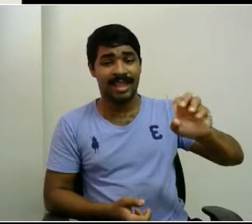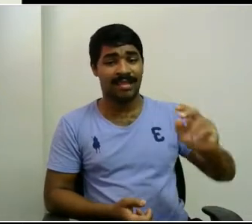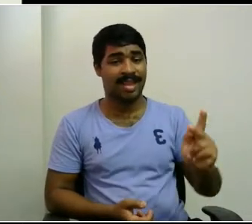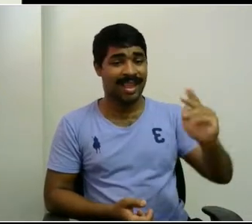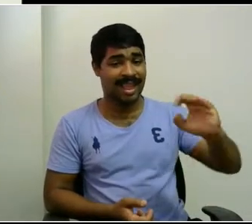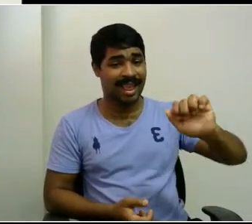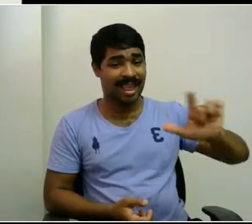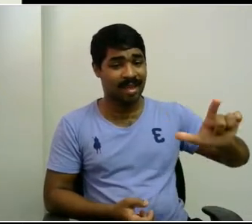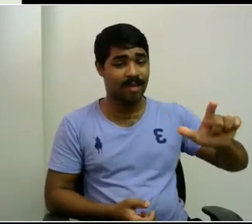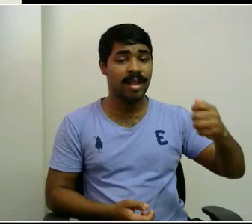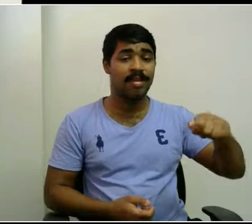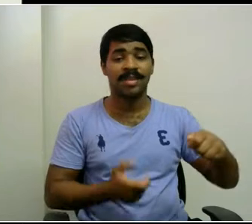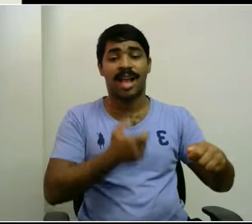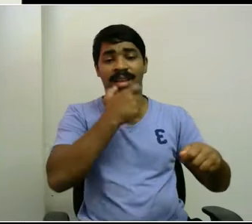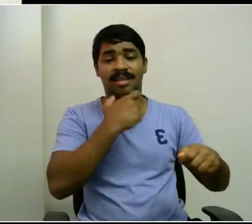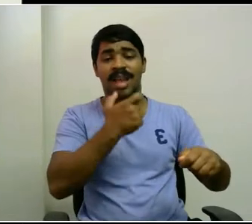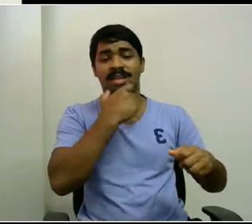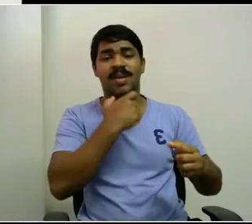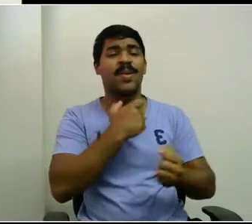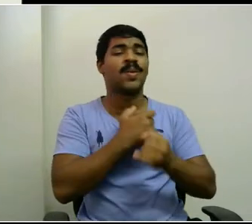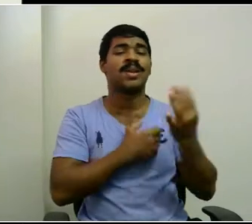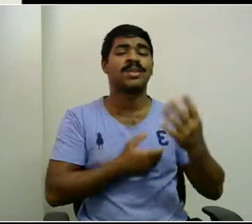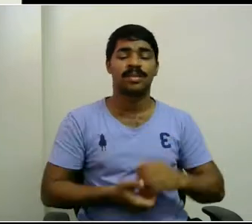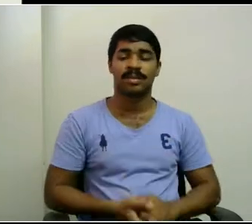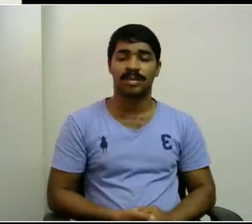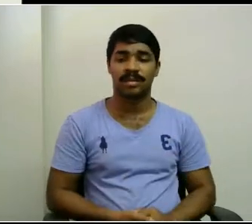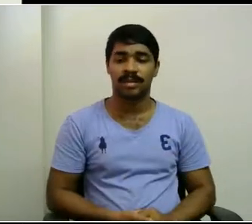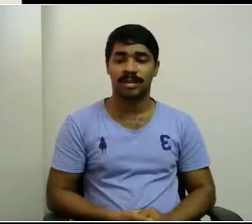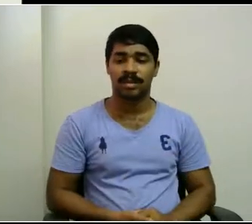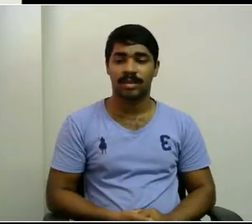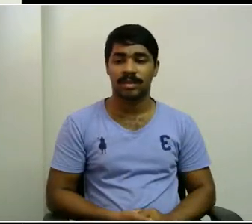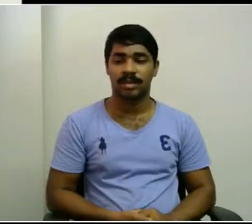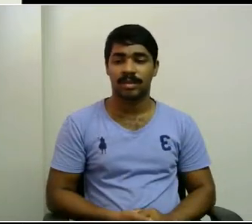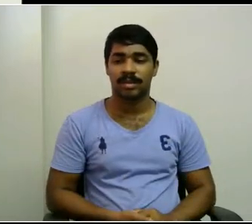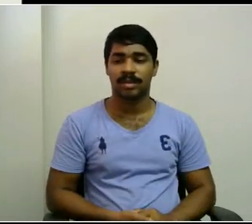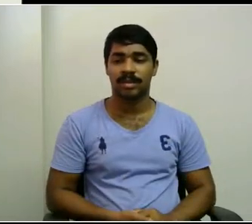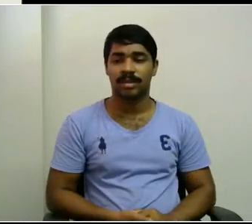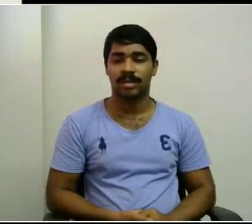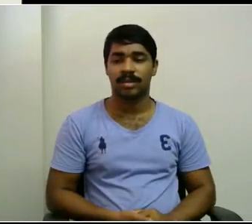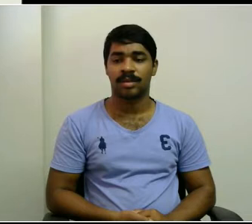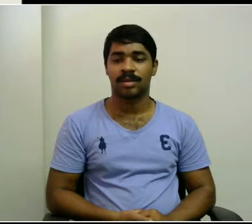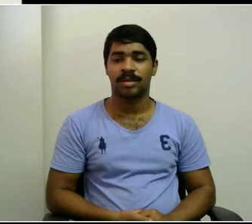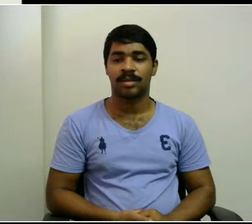350 calorias? Né? Ou seja, eu quero saber o número mínimo. Então, na realidade, eu tenho que as calorias, que são Q,